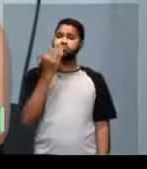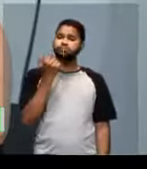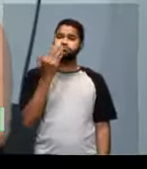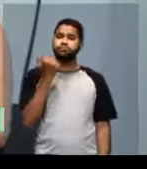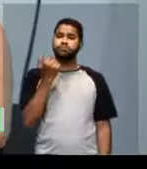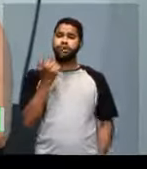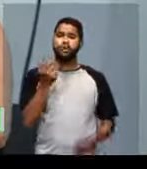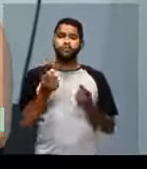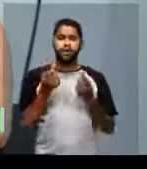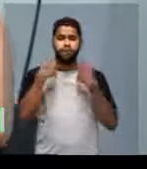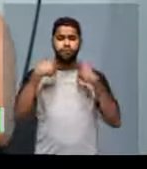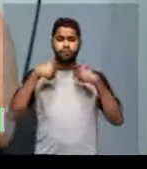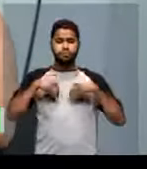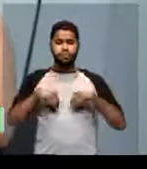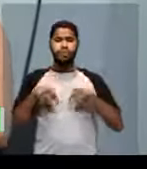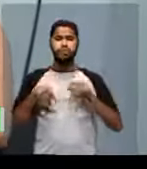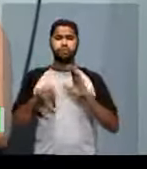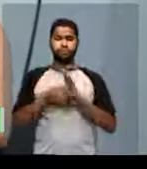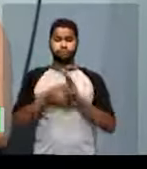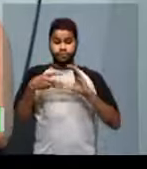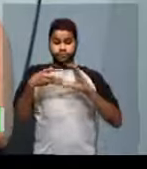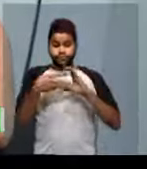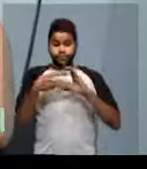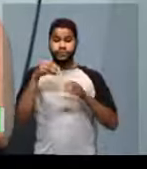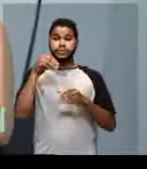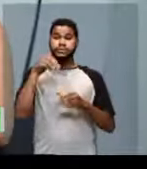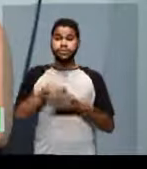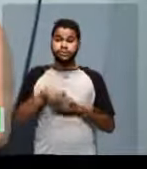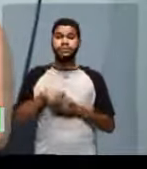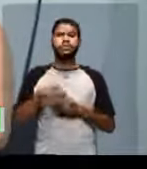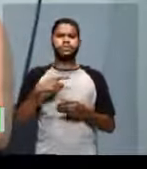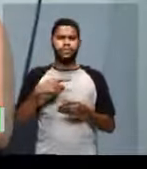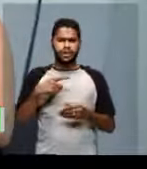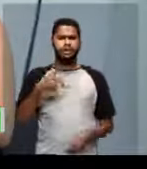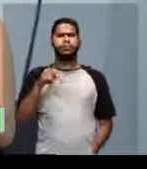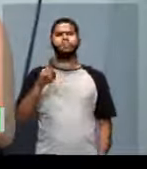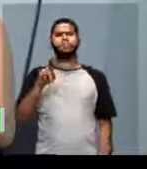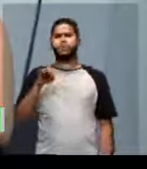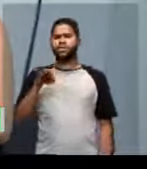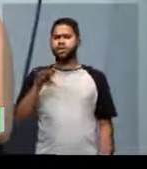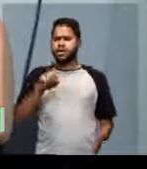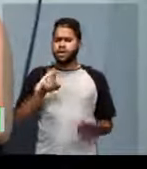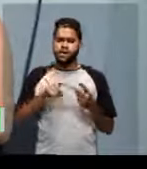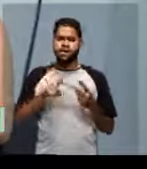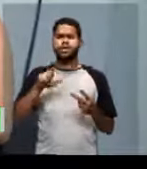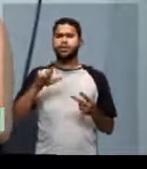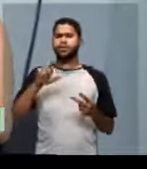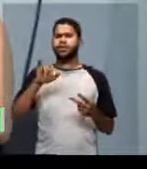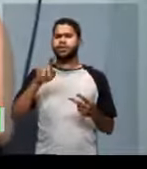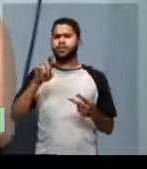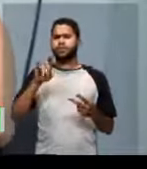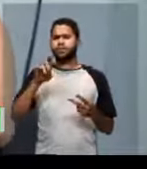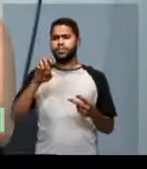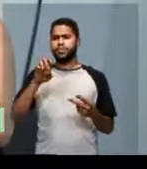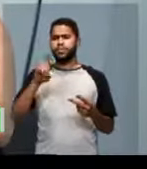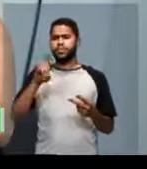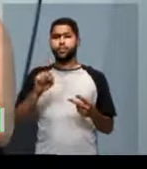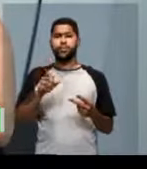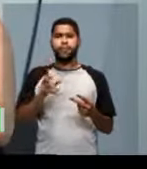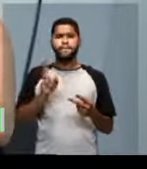eles vão para as nossas células. Então, a célula também é formada, tem proteínas na célula, tem lipídios, só que são as